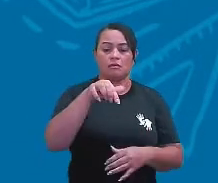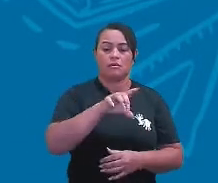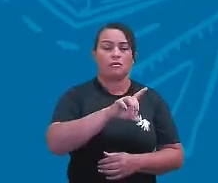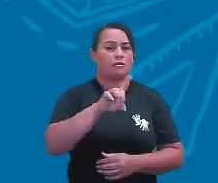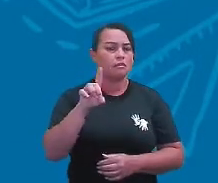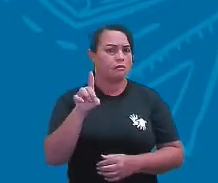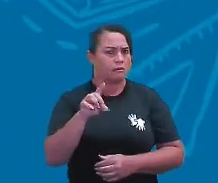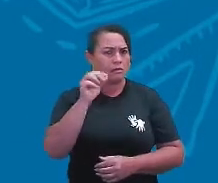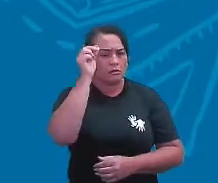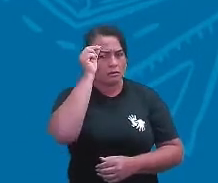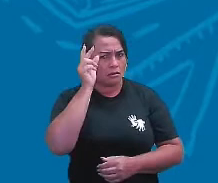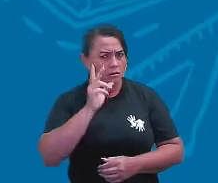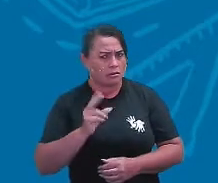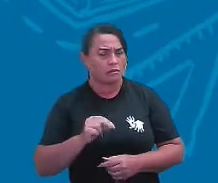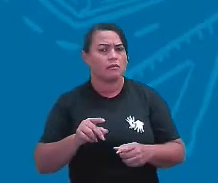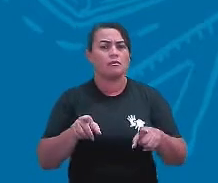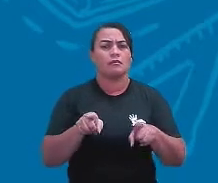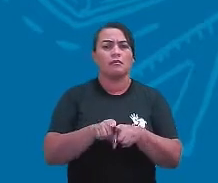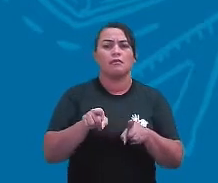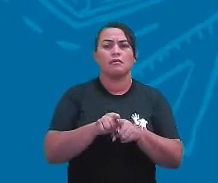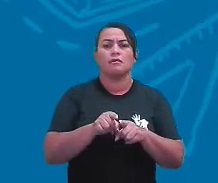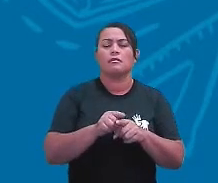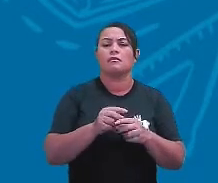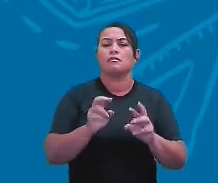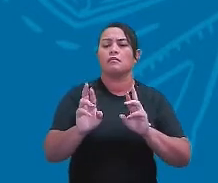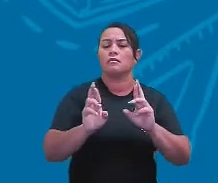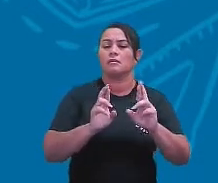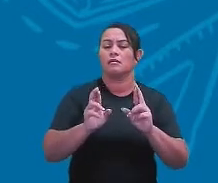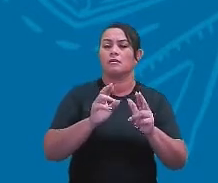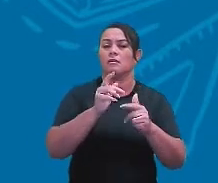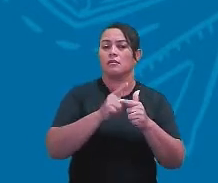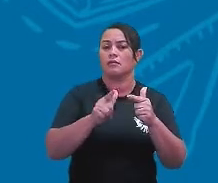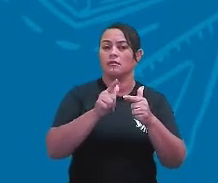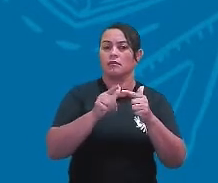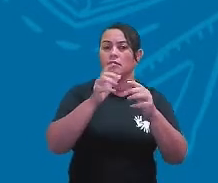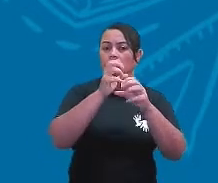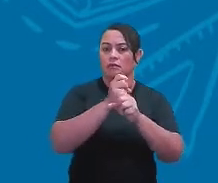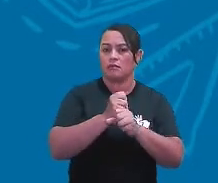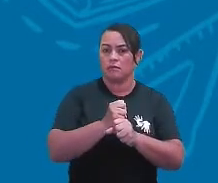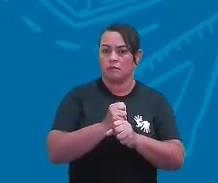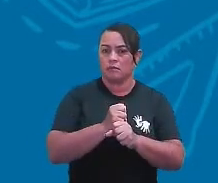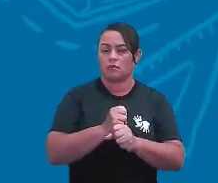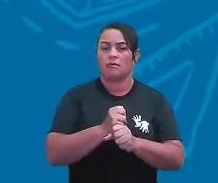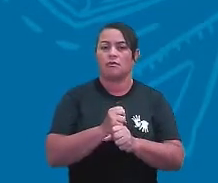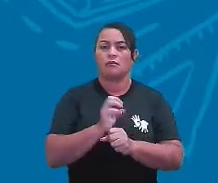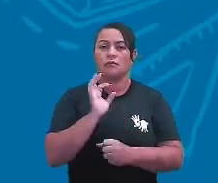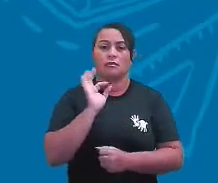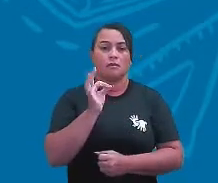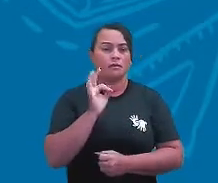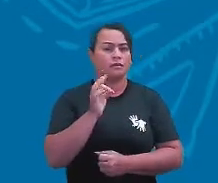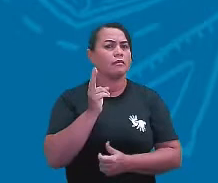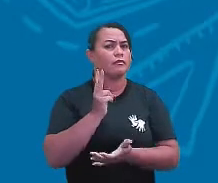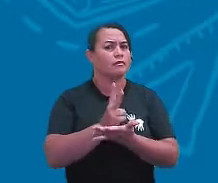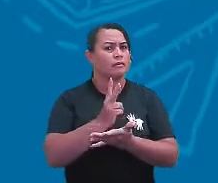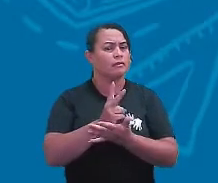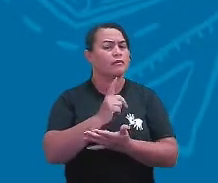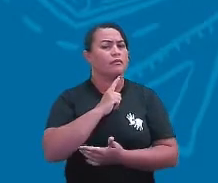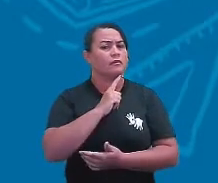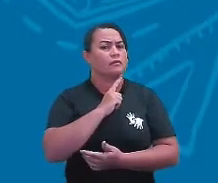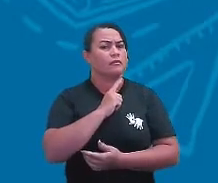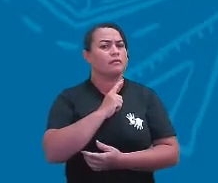se liguem nisso também na relação de problemas que a gente precisa calcular, tá? Toda vez que tiver lá no